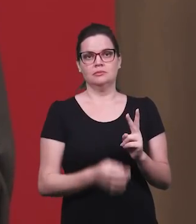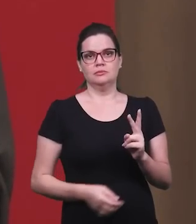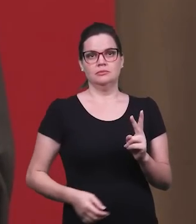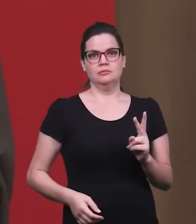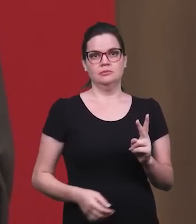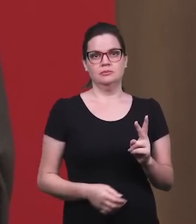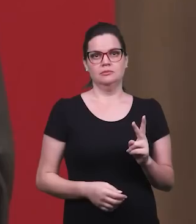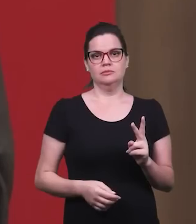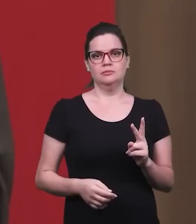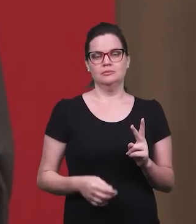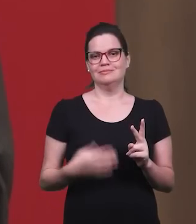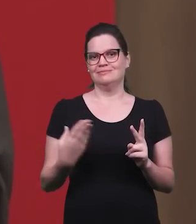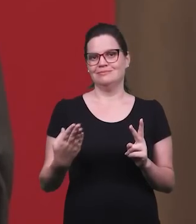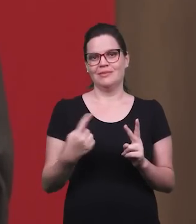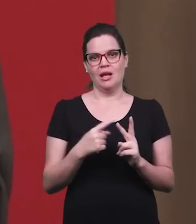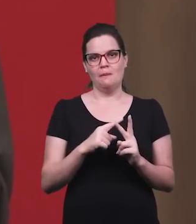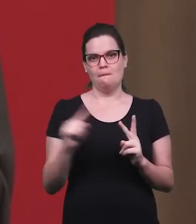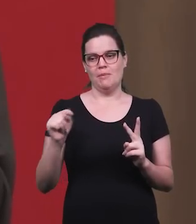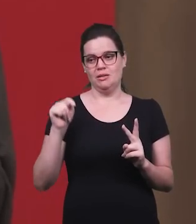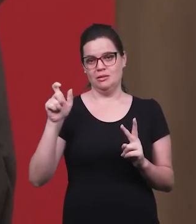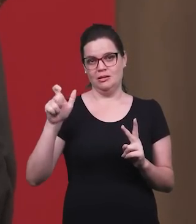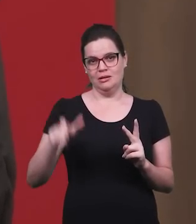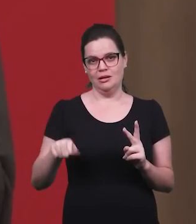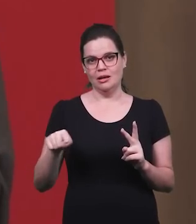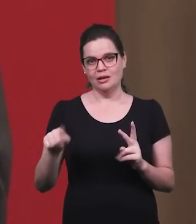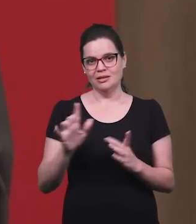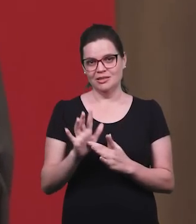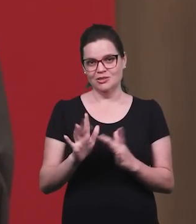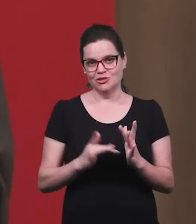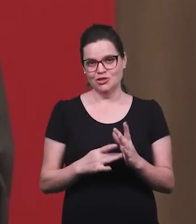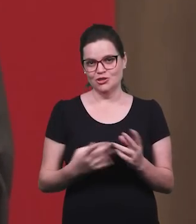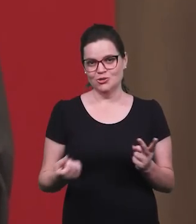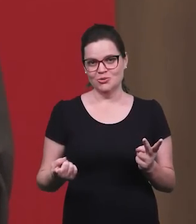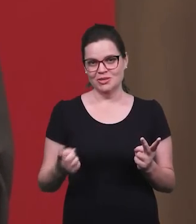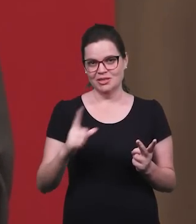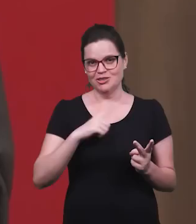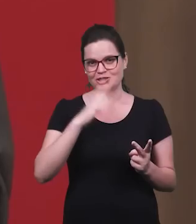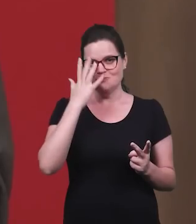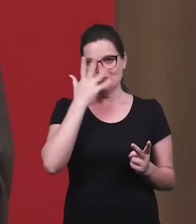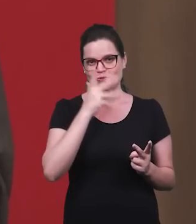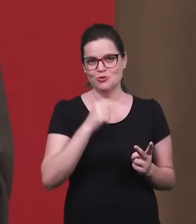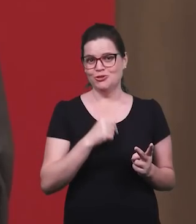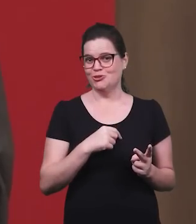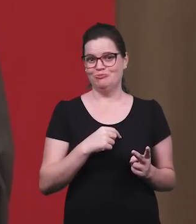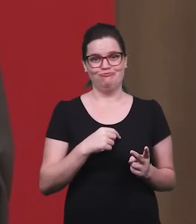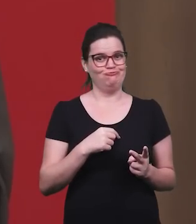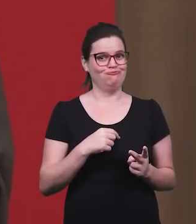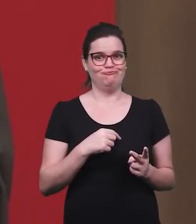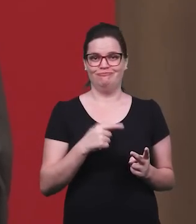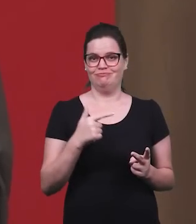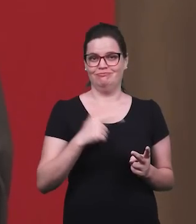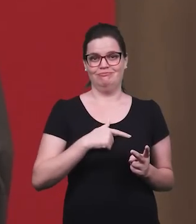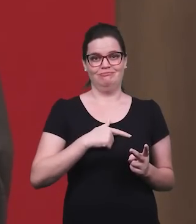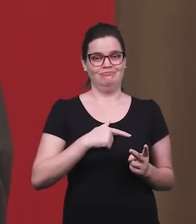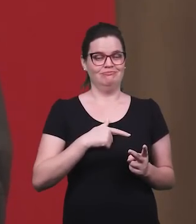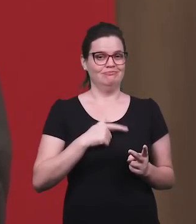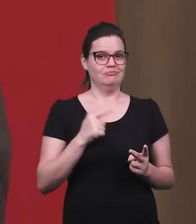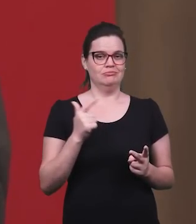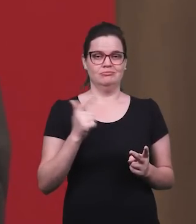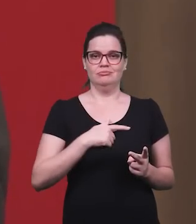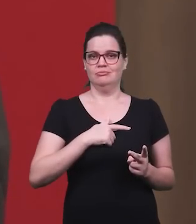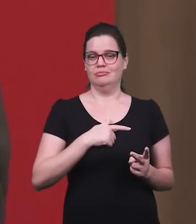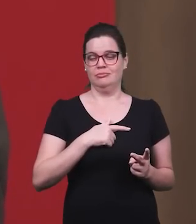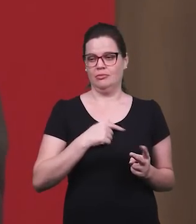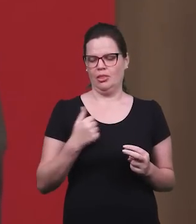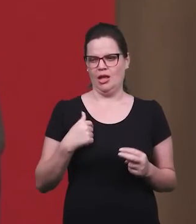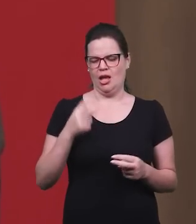Não tinha parecer, aquilo que não nos foi anunciado, nós vimos. Não tinha parecer nem formosura. Nada víamos